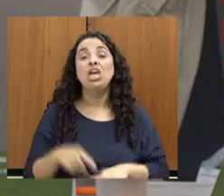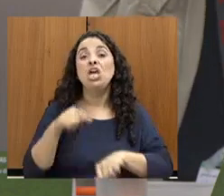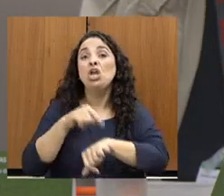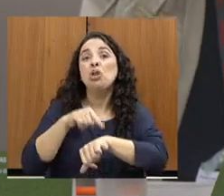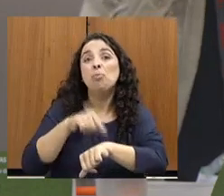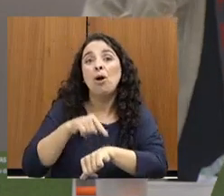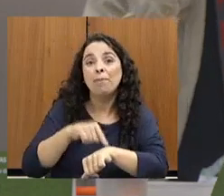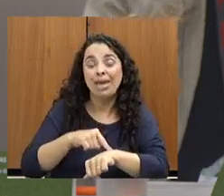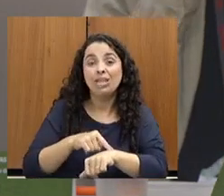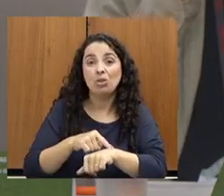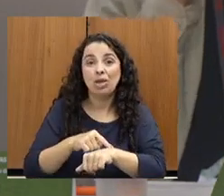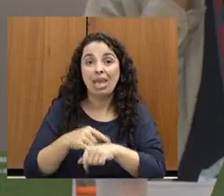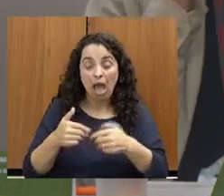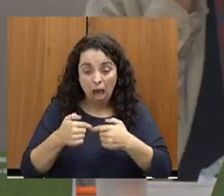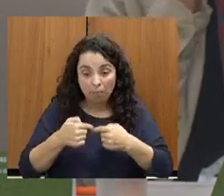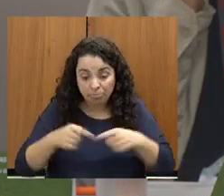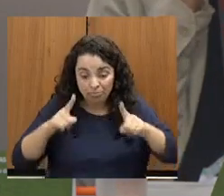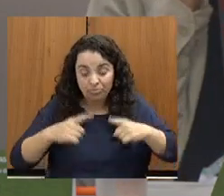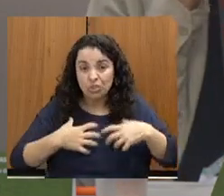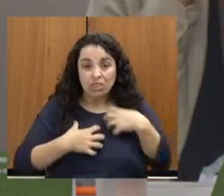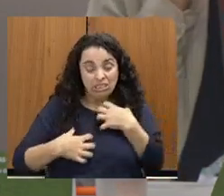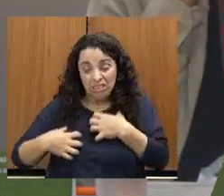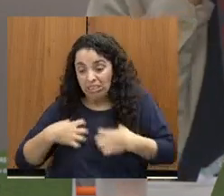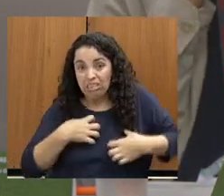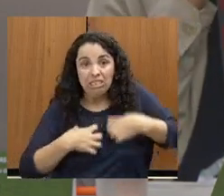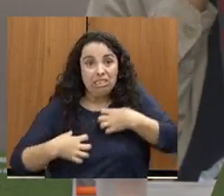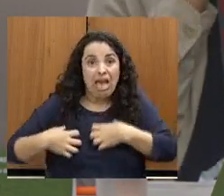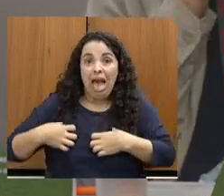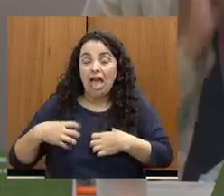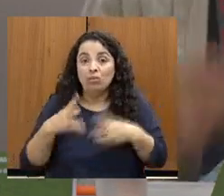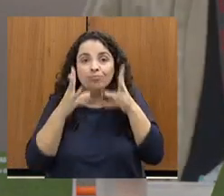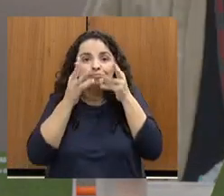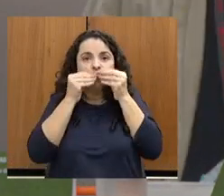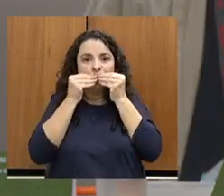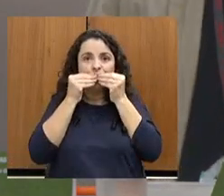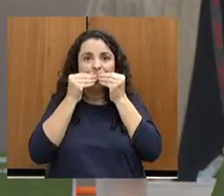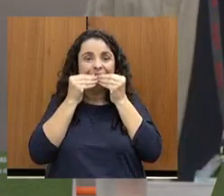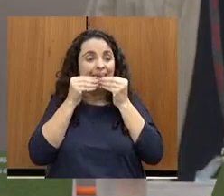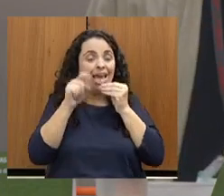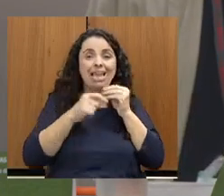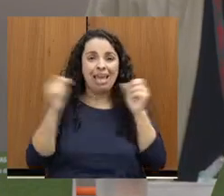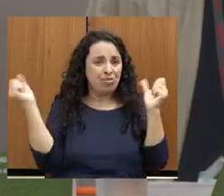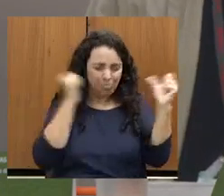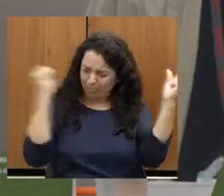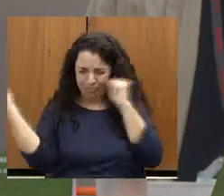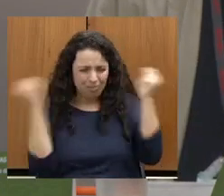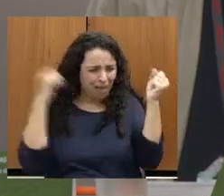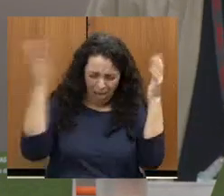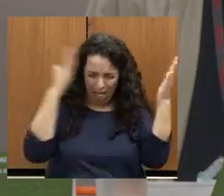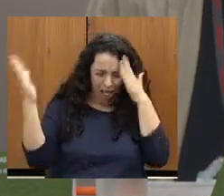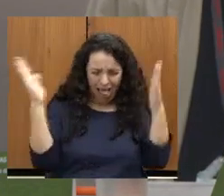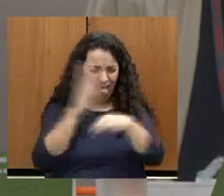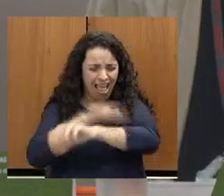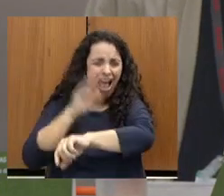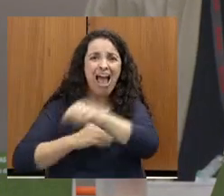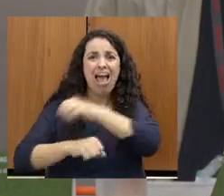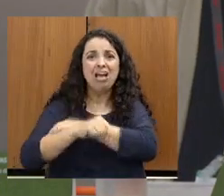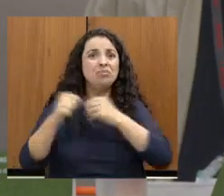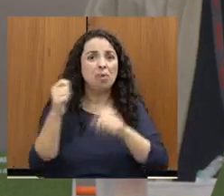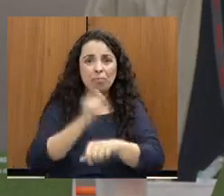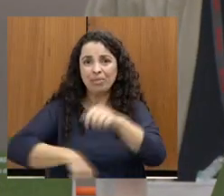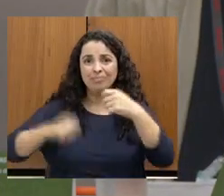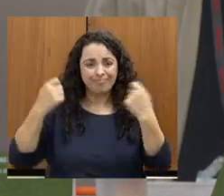Ele quer se bater, eu tenho que segurá-lo, mobilizá-lo. ele grita muito, uma língua que eu não entendo.